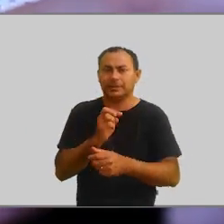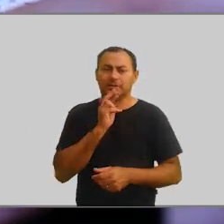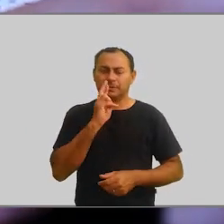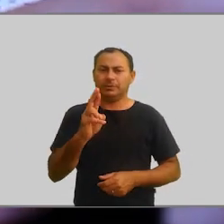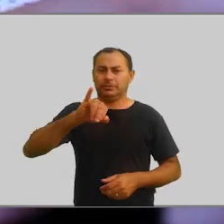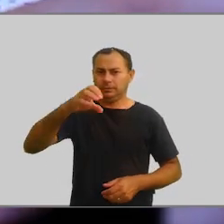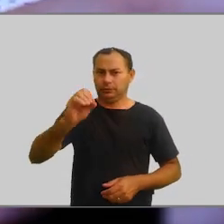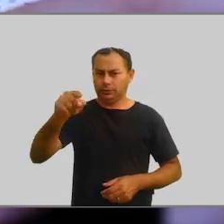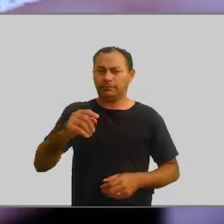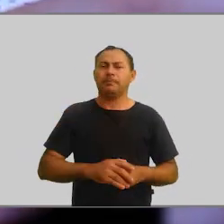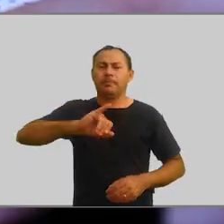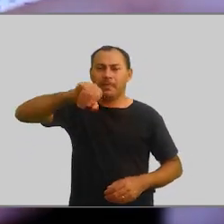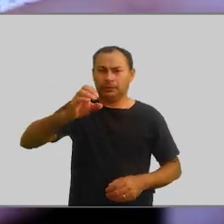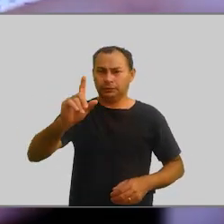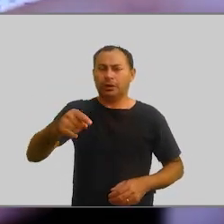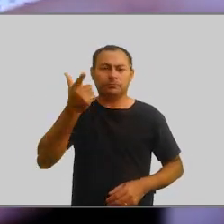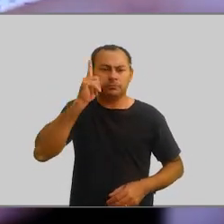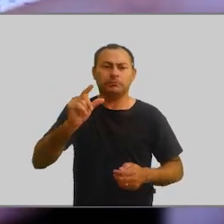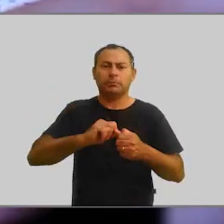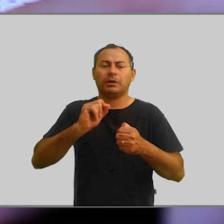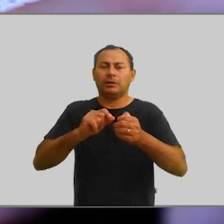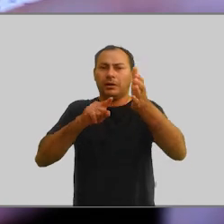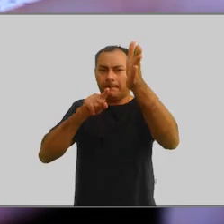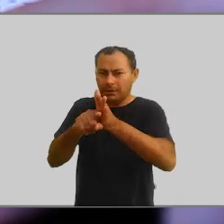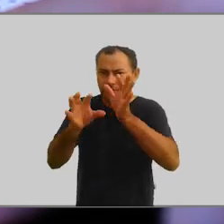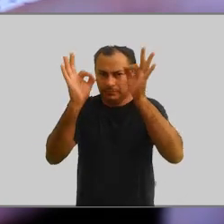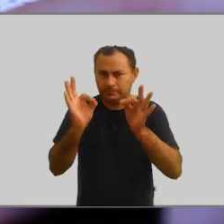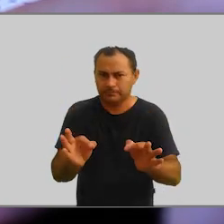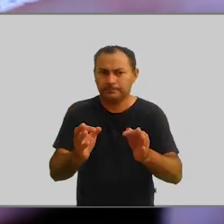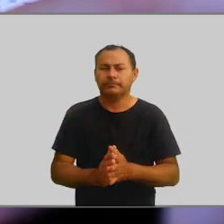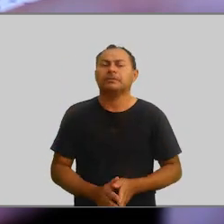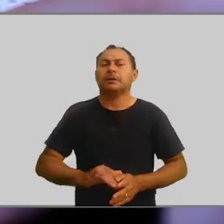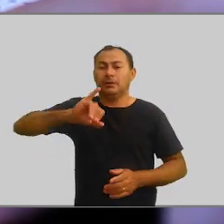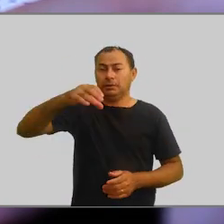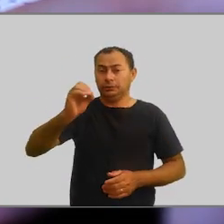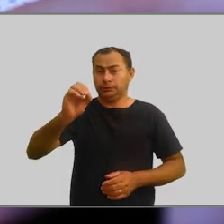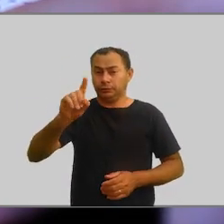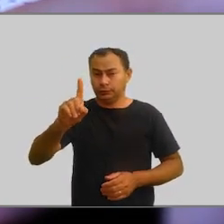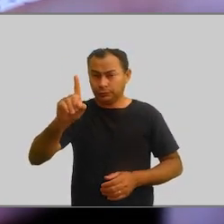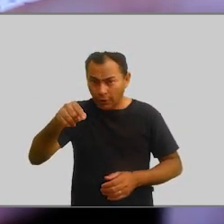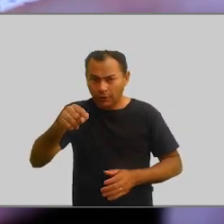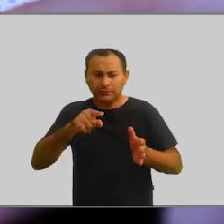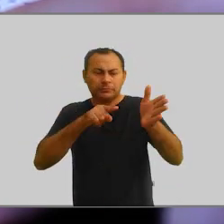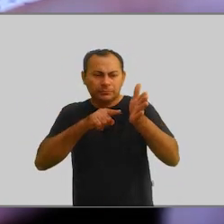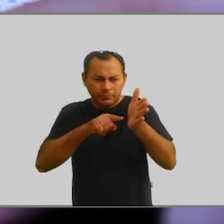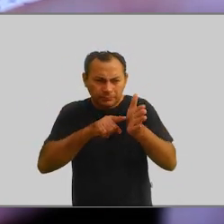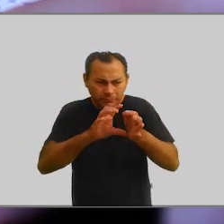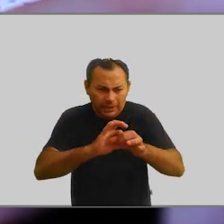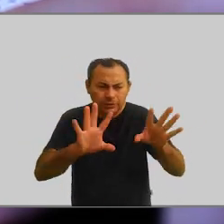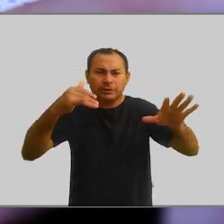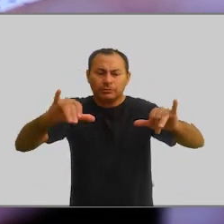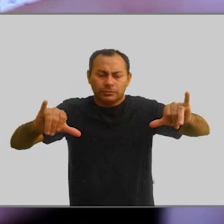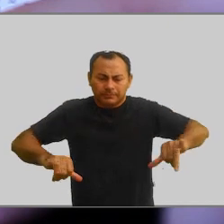Essa resposta Jó conseguiu porque fez uma pergunta certa. Jó permitiu que o seu sofrimento